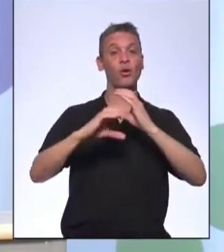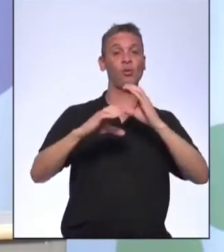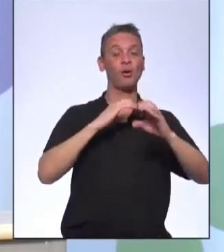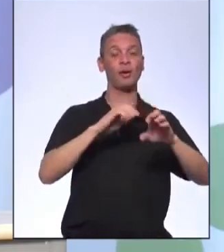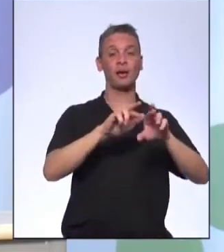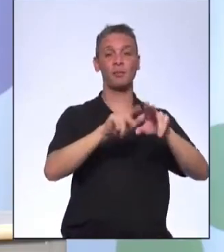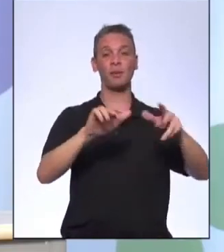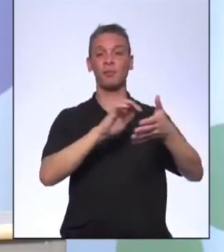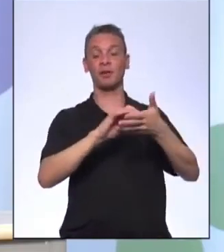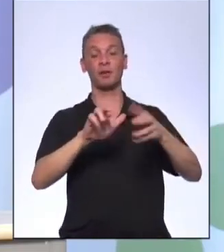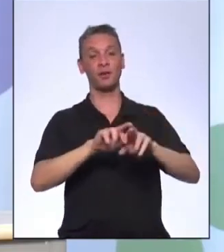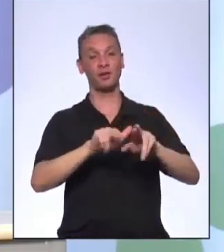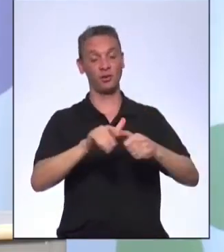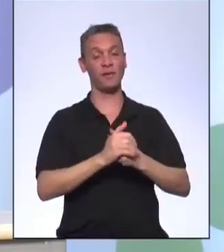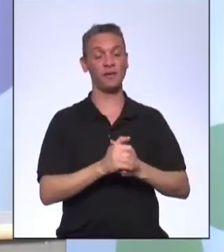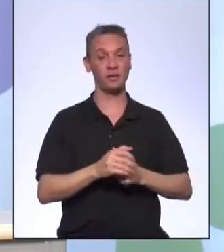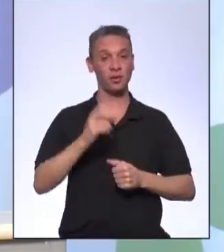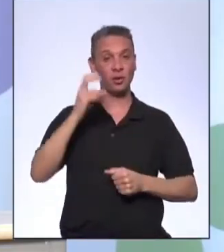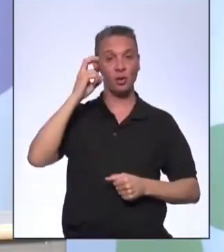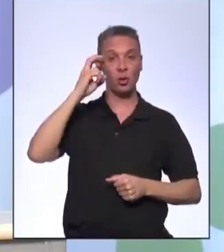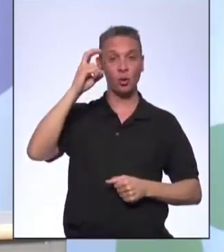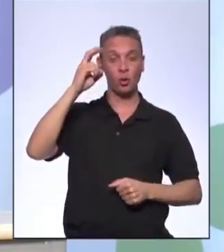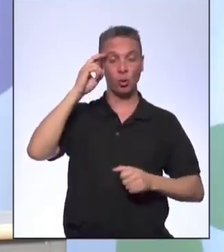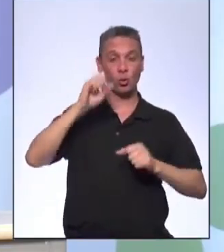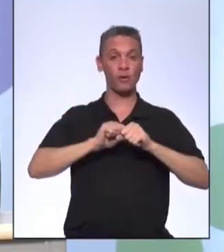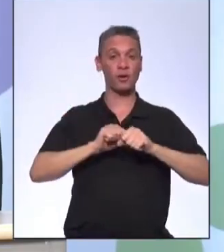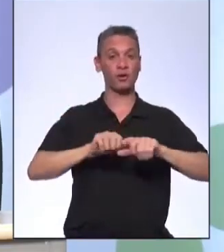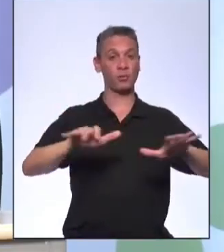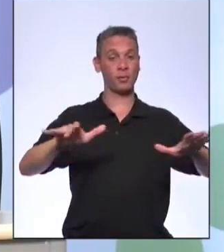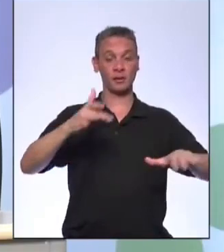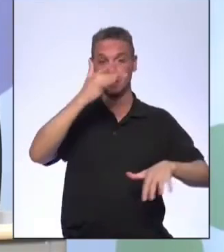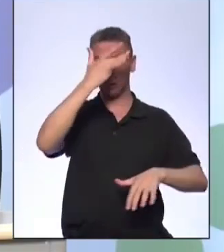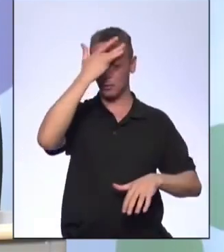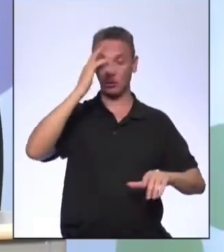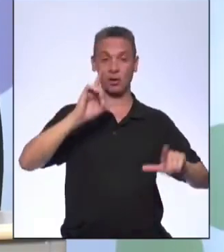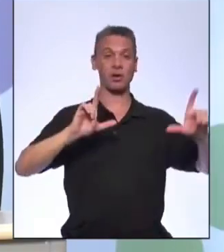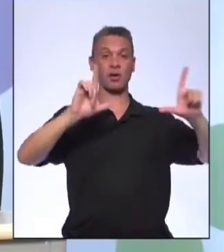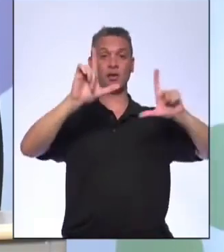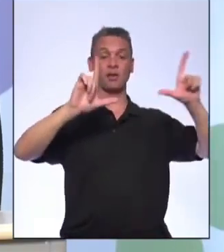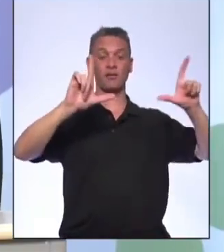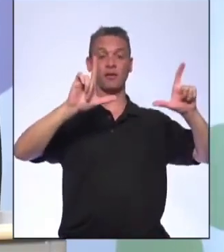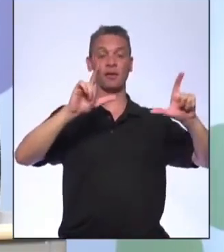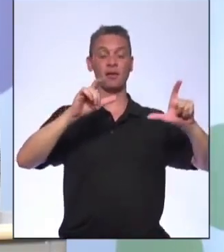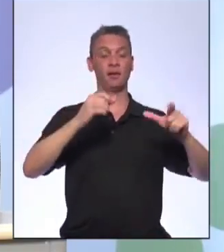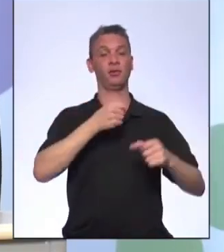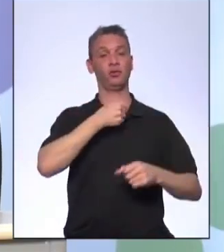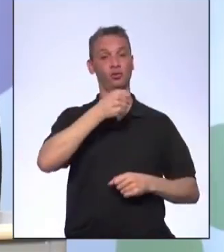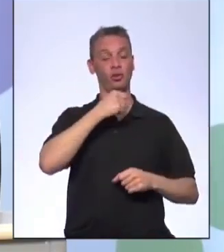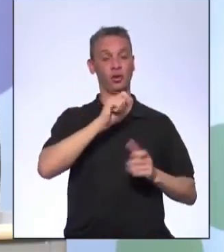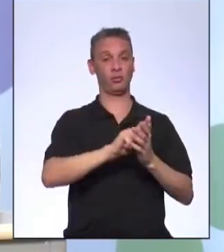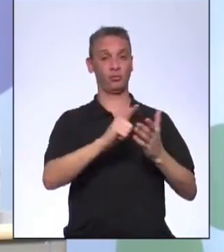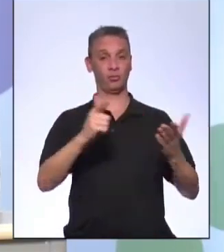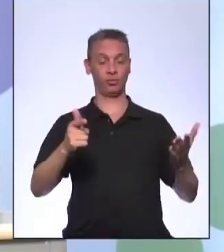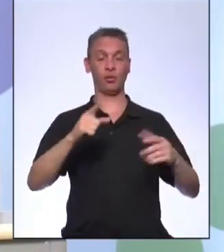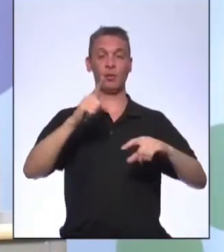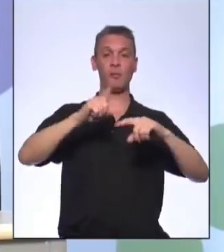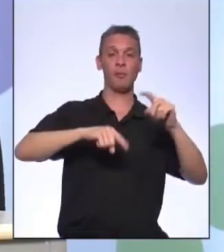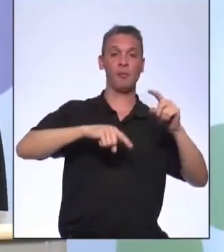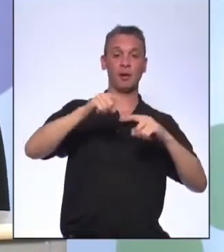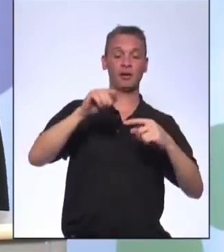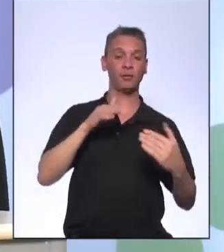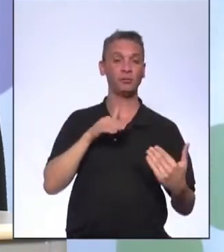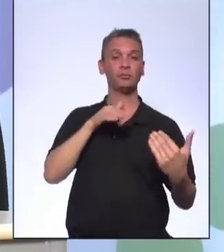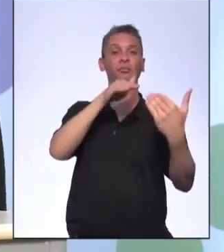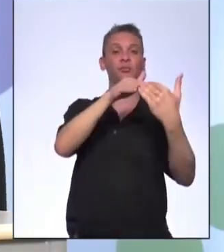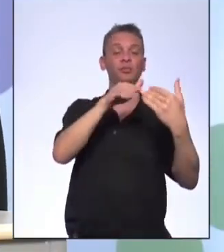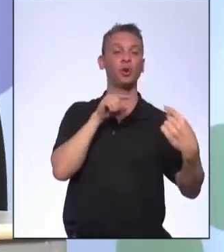Enquanto que na cultura de massa, as pessoas, né, as TVs e os jornais produziam um material e direcionavam, só